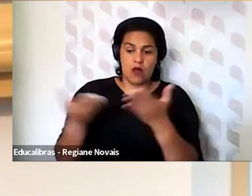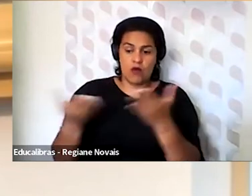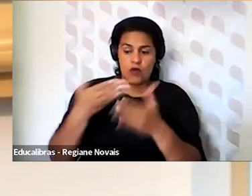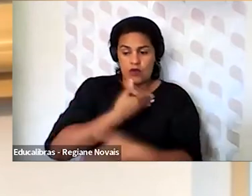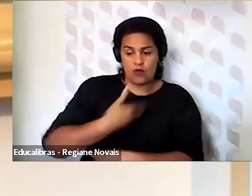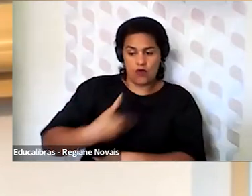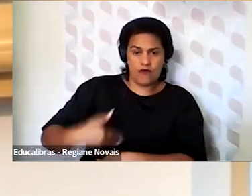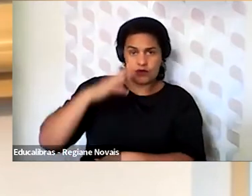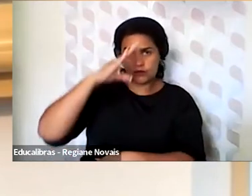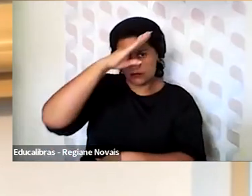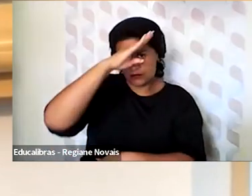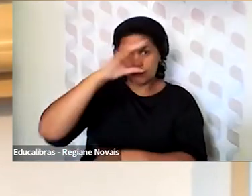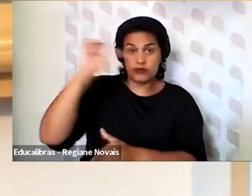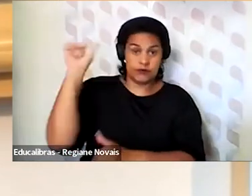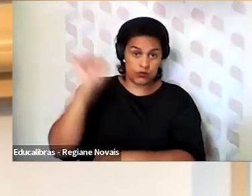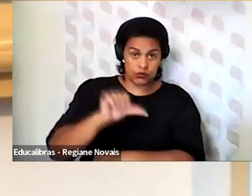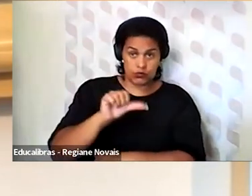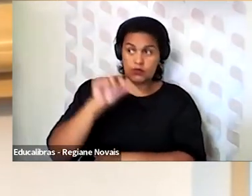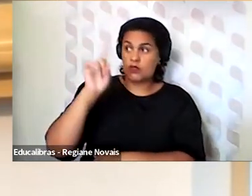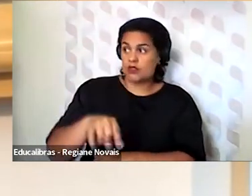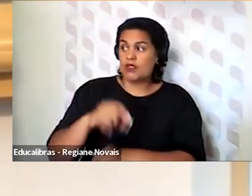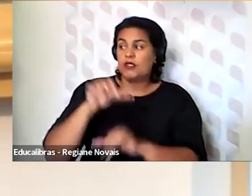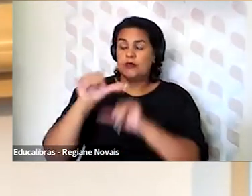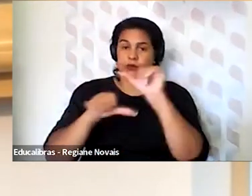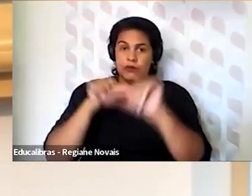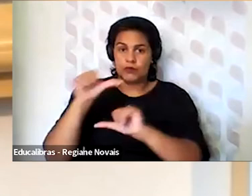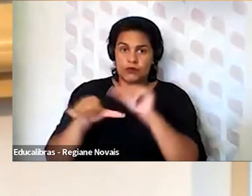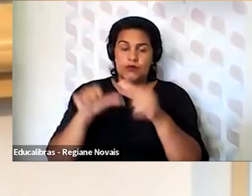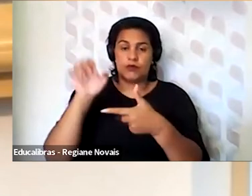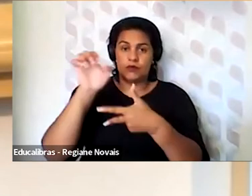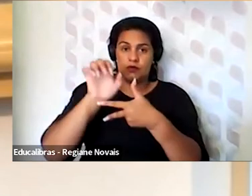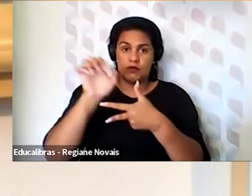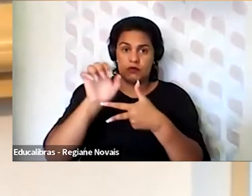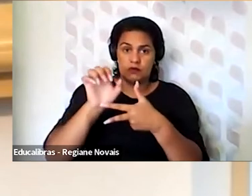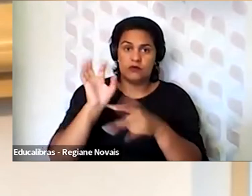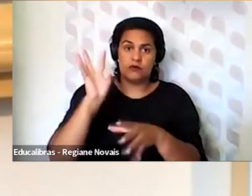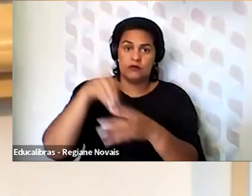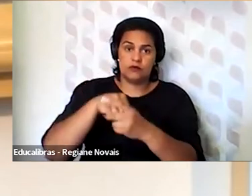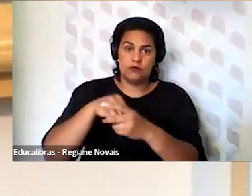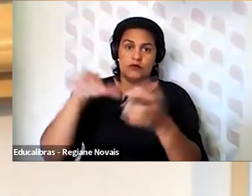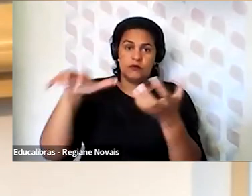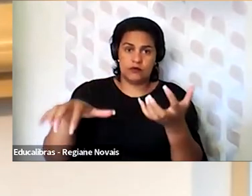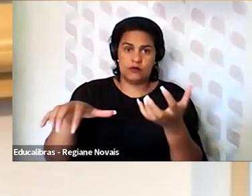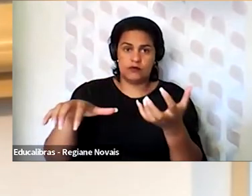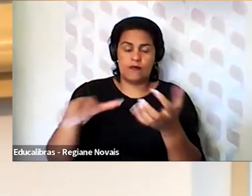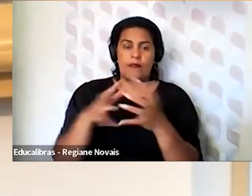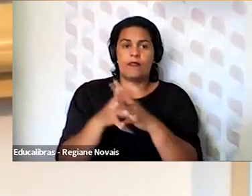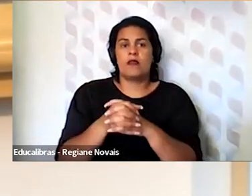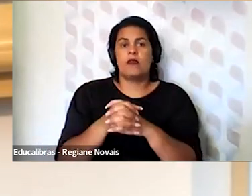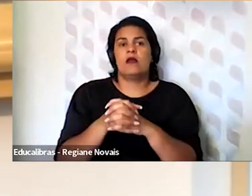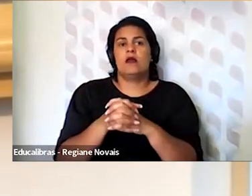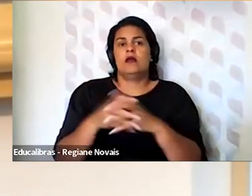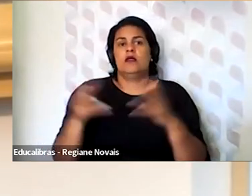do poder do executivo para o parlamento. Hoje, contrariamente ao que podia existir, por exemplo, na